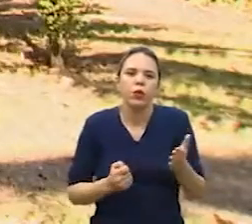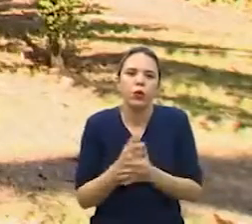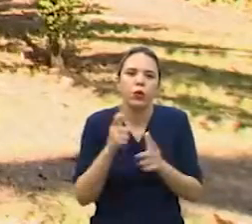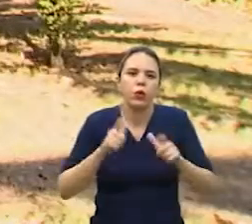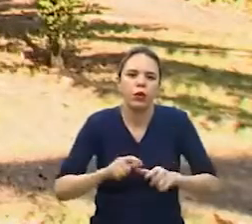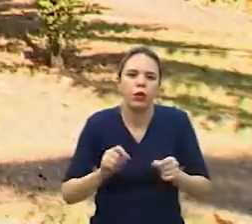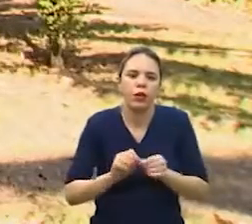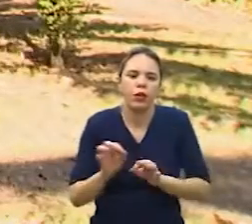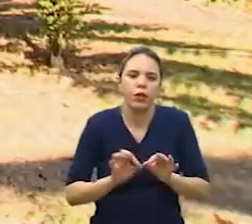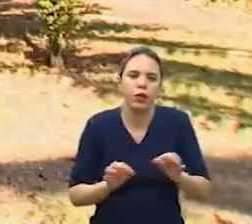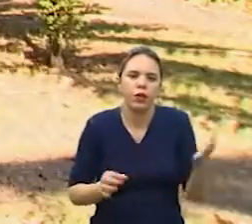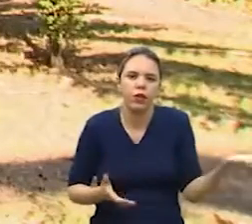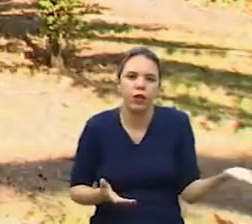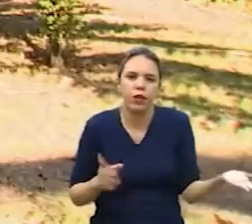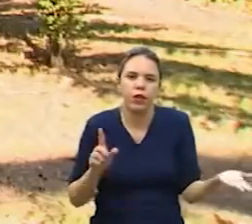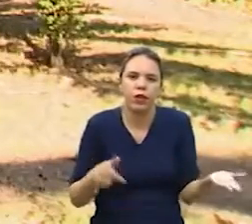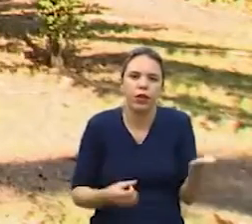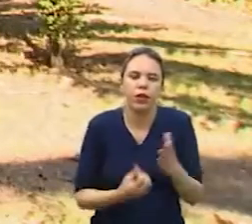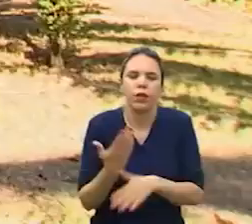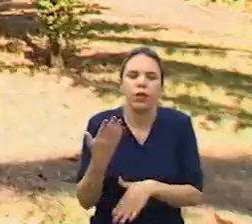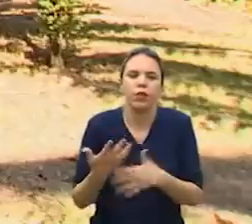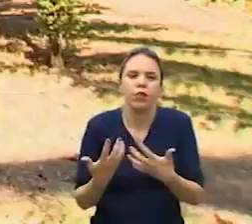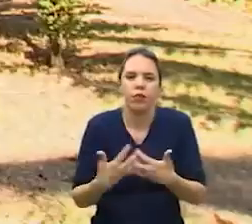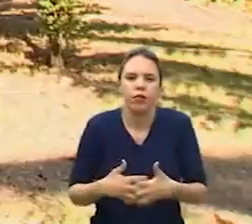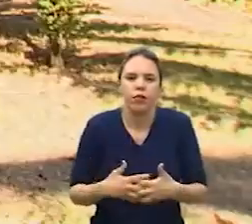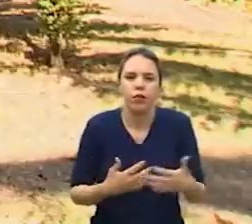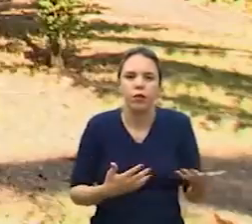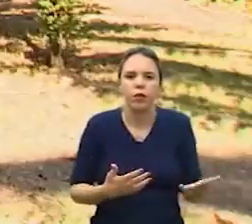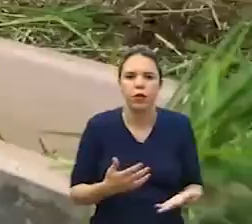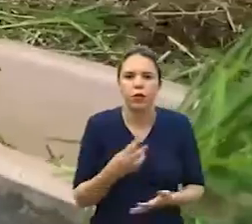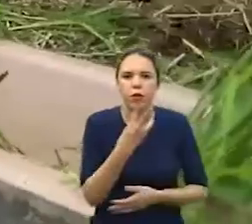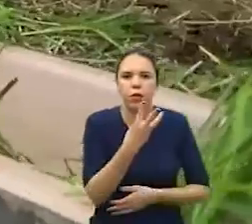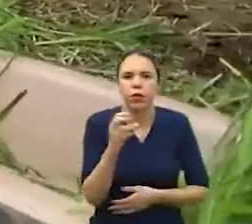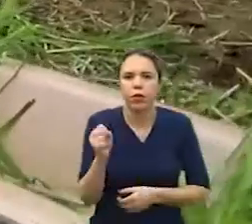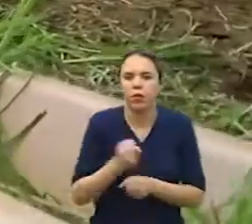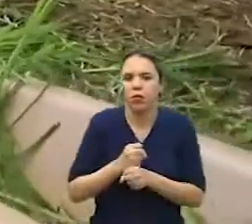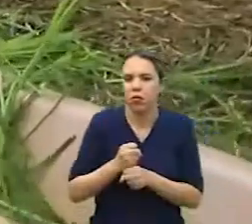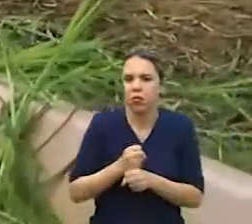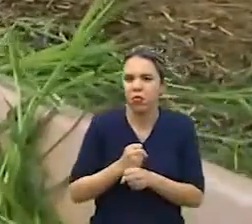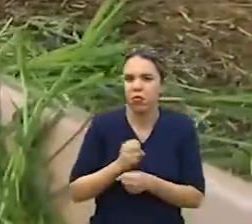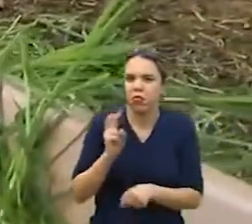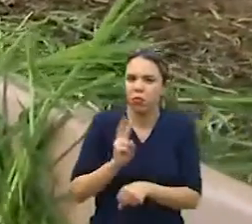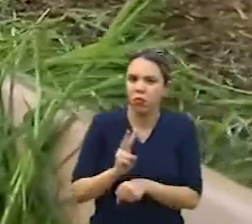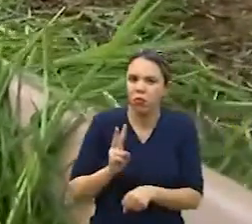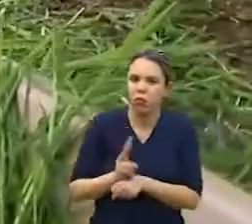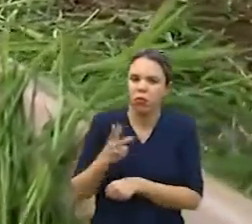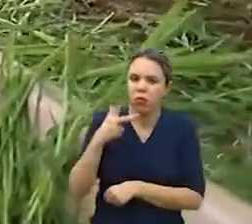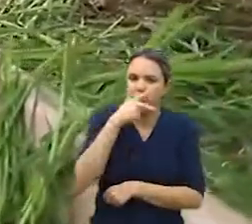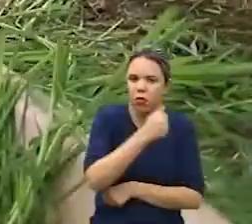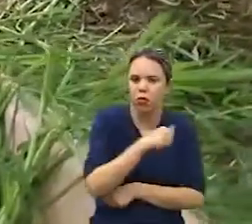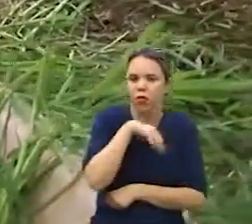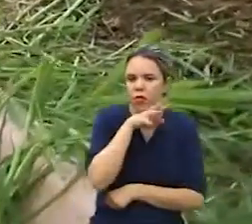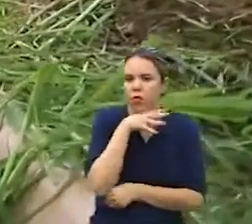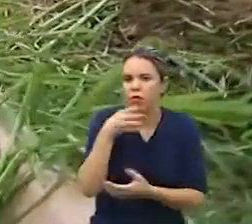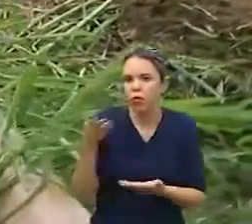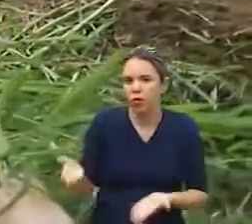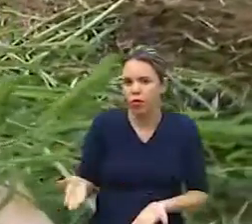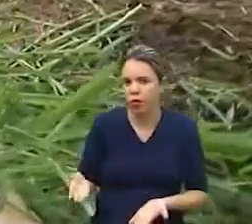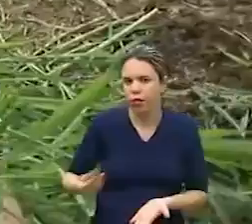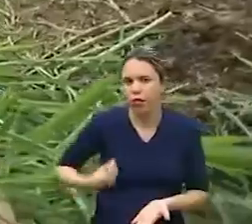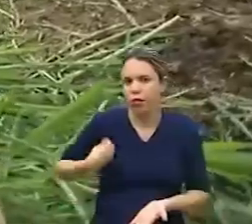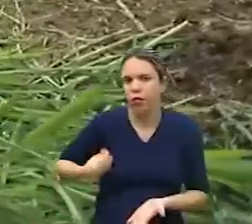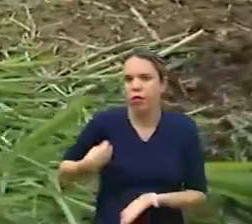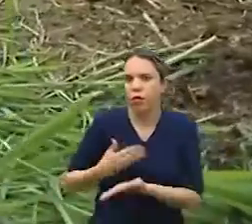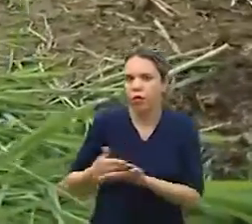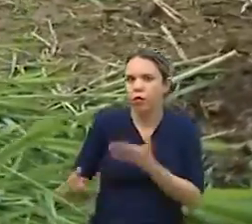fazer o seguinte, comprar um lugar e fazer, né? E foi assim que a coisa funcionou. São 38 anos salvando os bichinhos. E tem